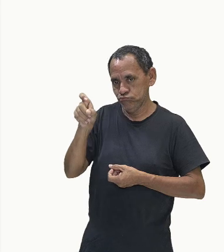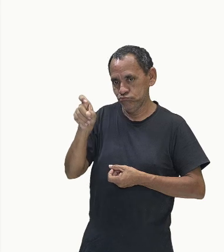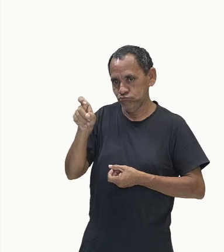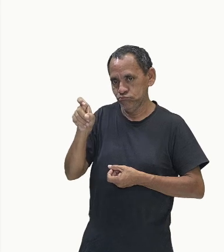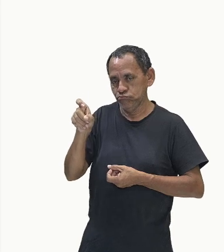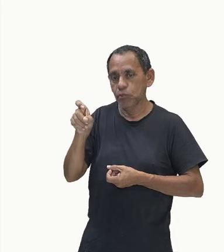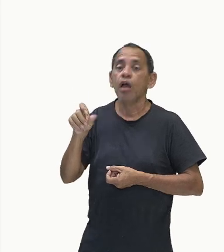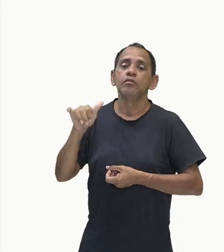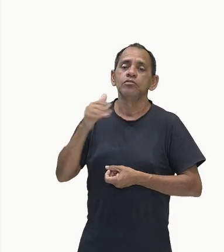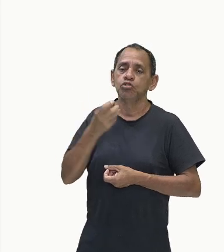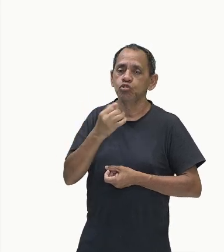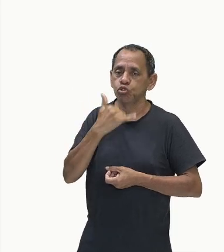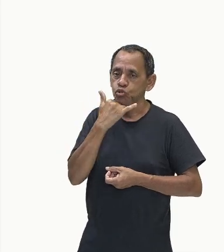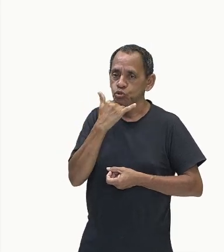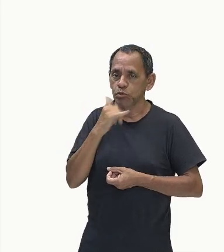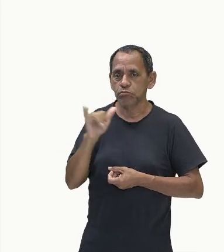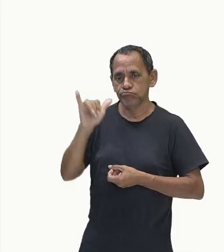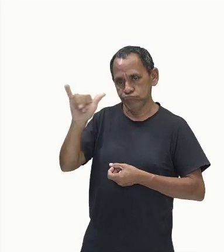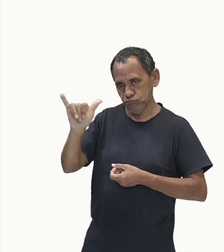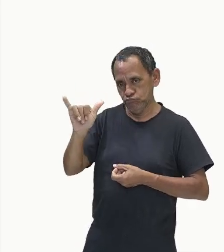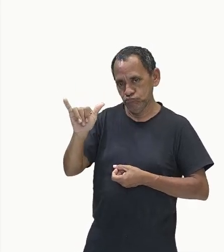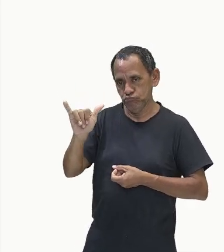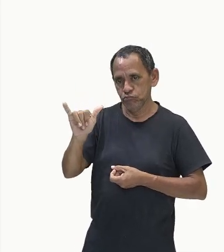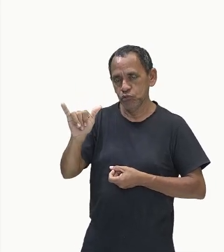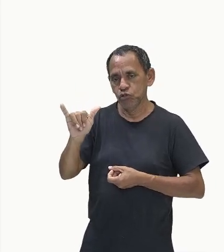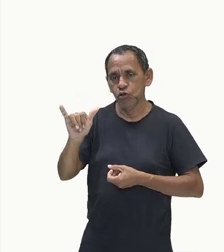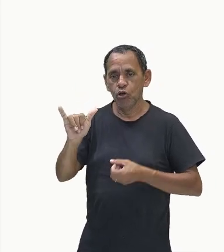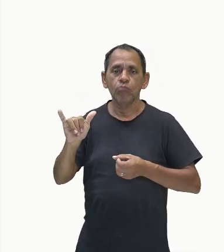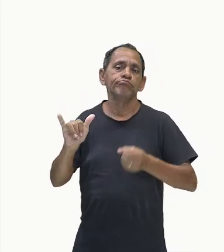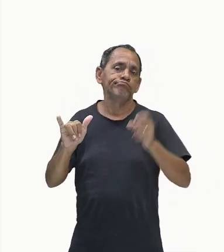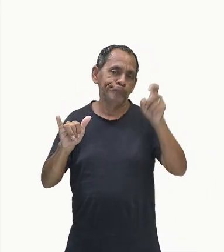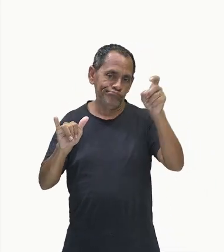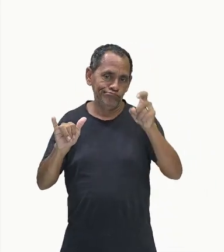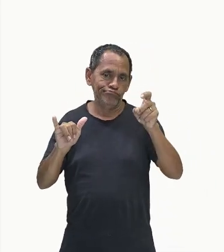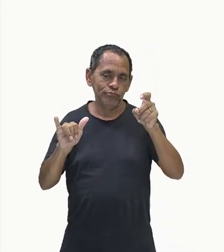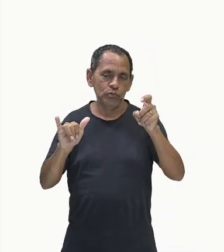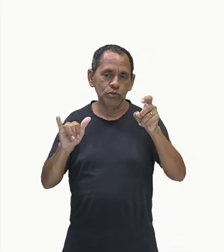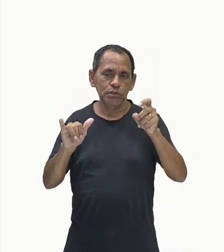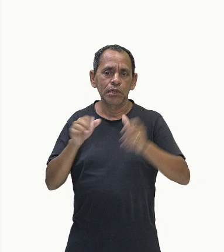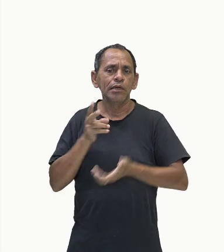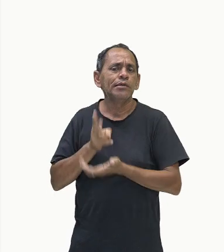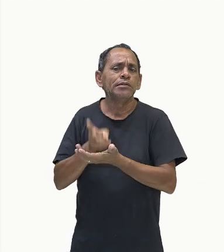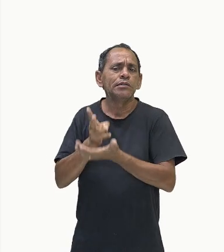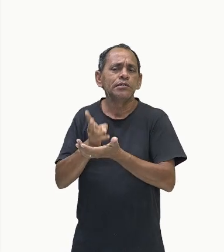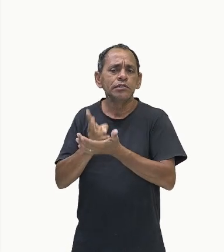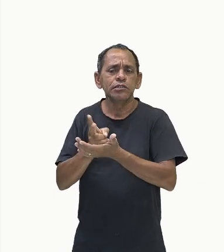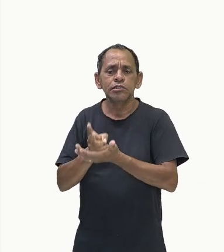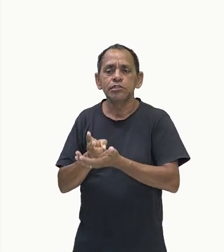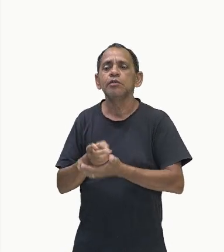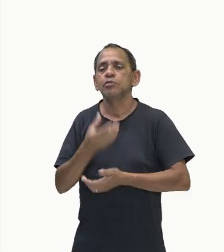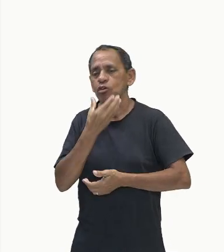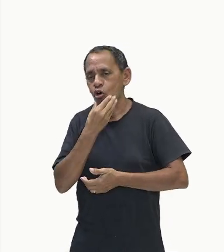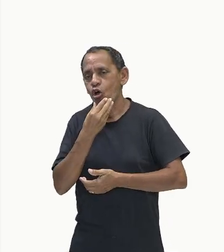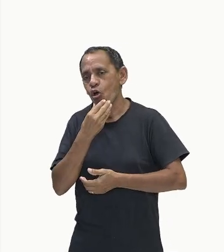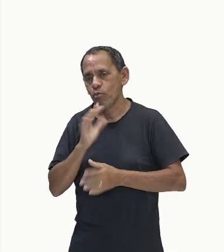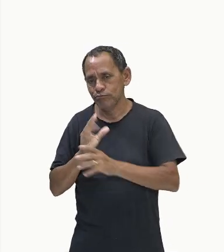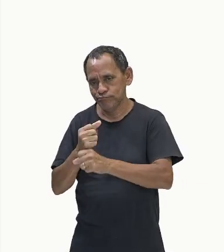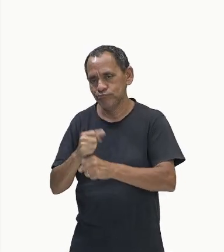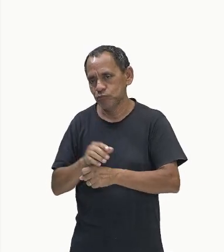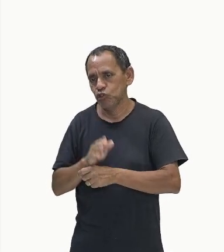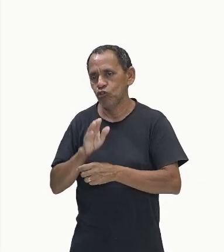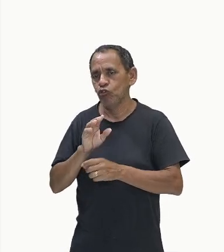espermatozoide Y, com o óvulo, que é X, sempre vai ser aqui, ó, masculino,